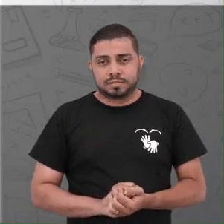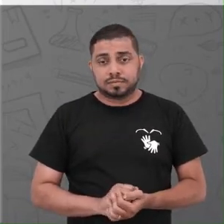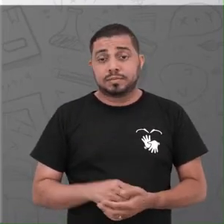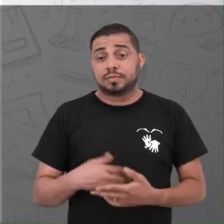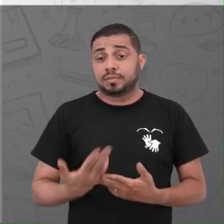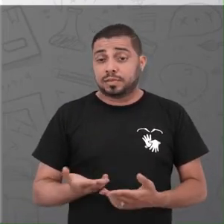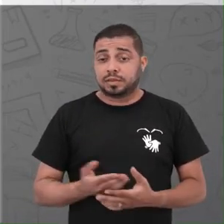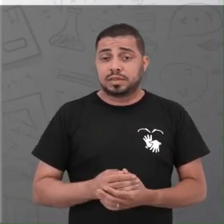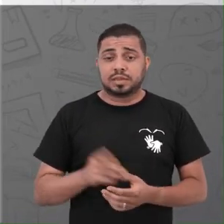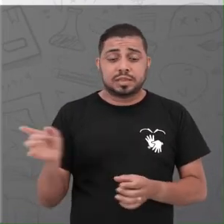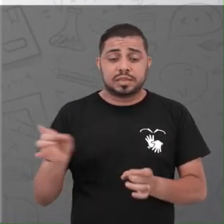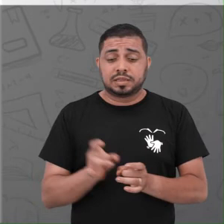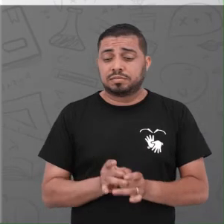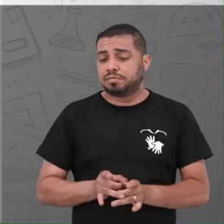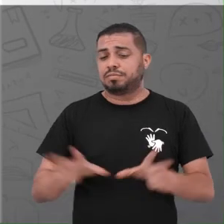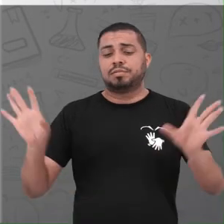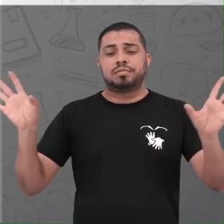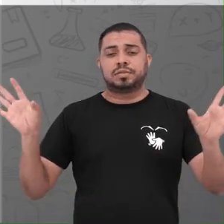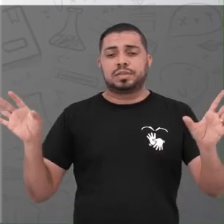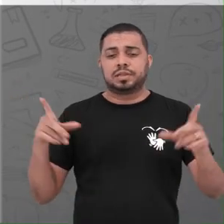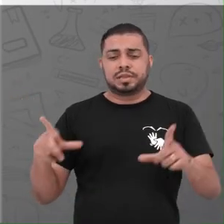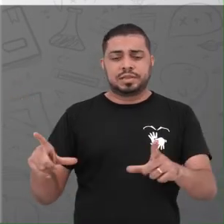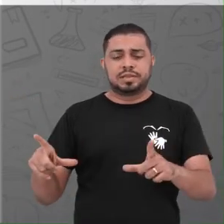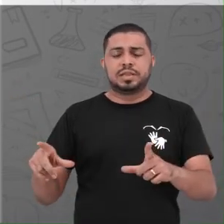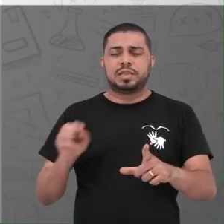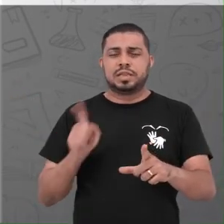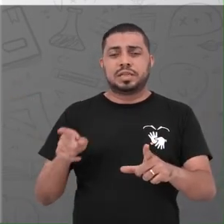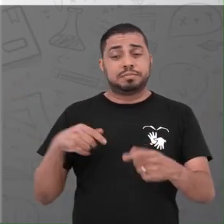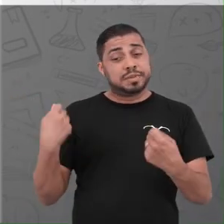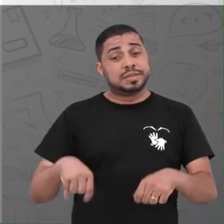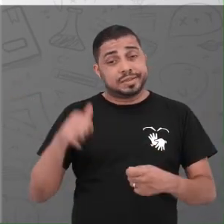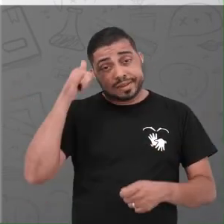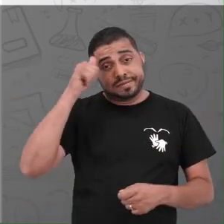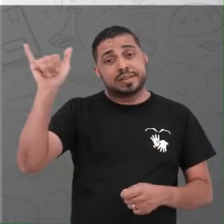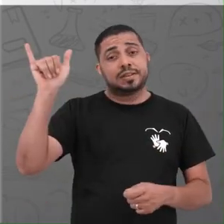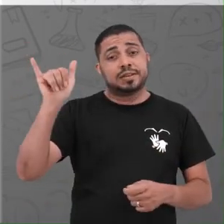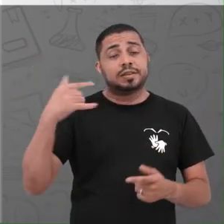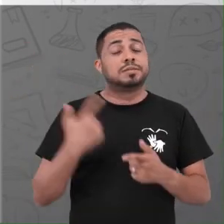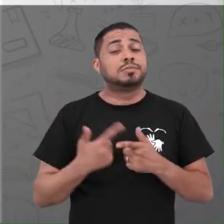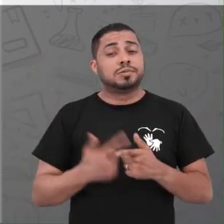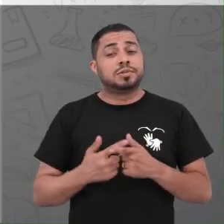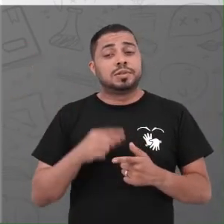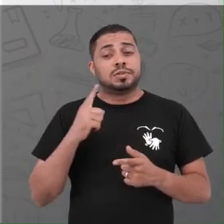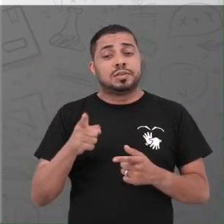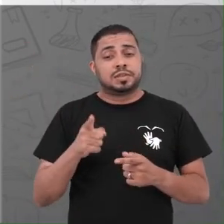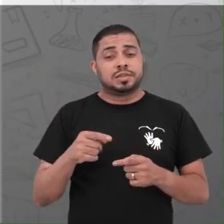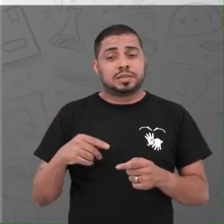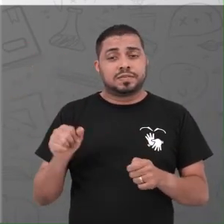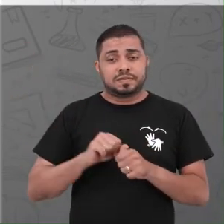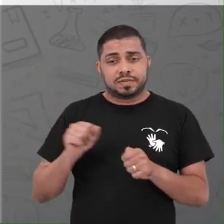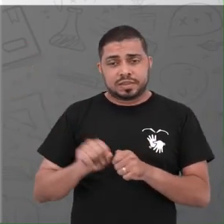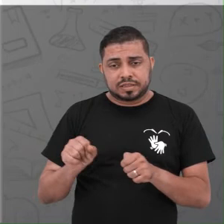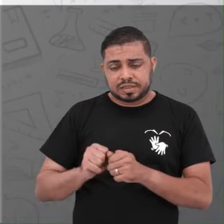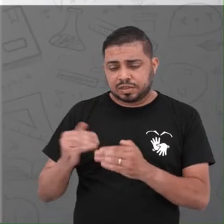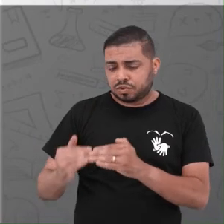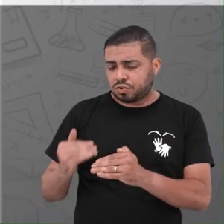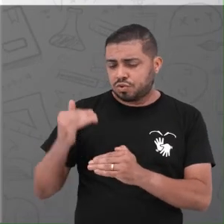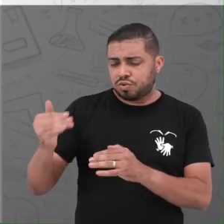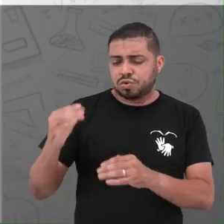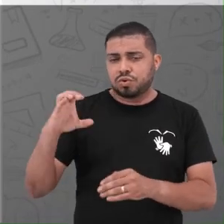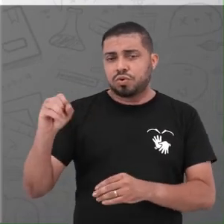As cotagens soltas, como nesse exemplo aqui, elas devem ser evitadas, né? Uma vez que vocês resolvam cotar externamente